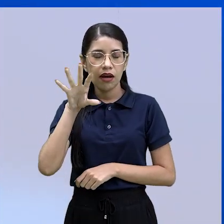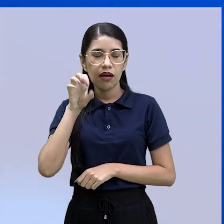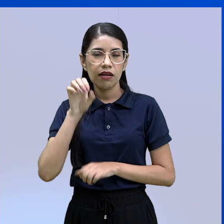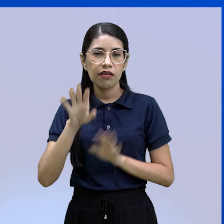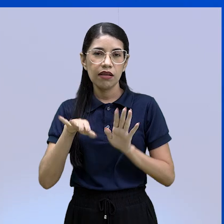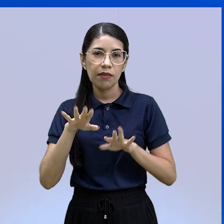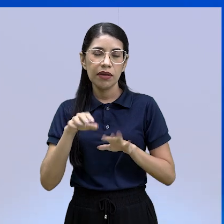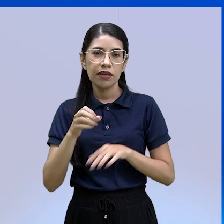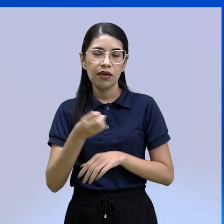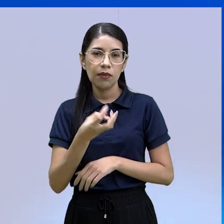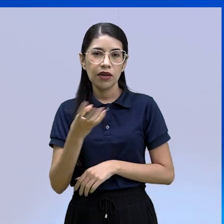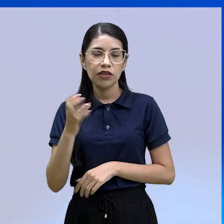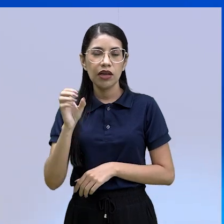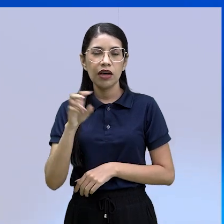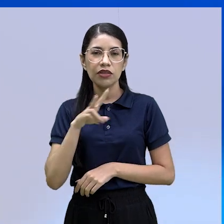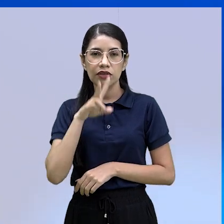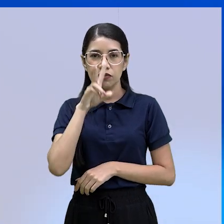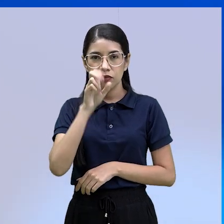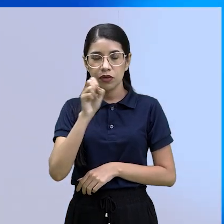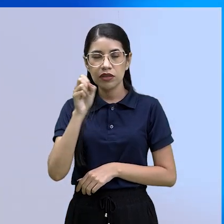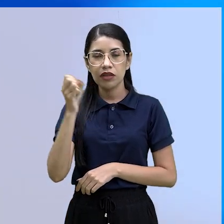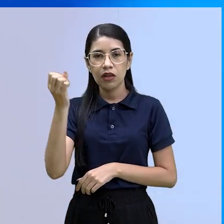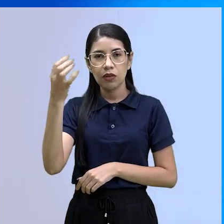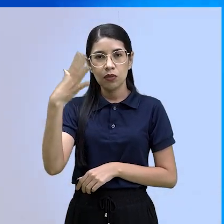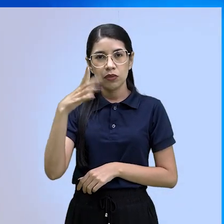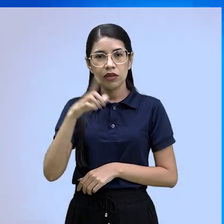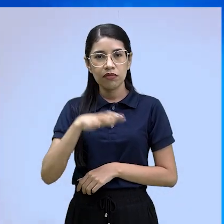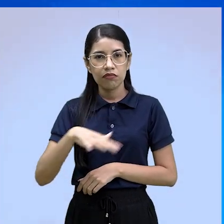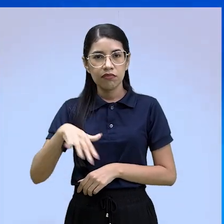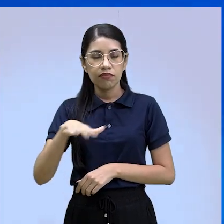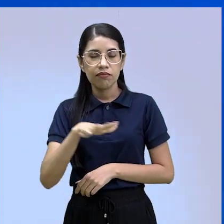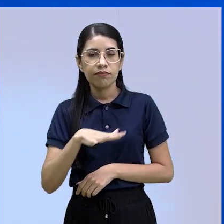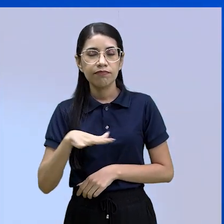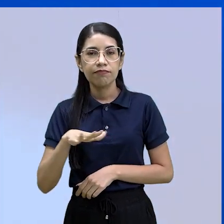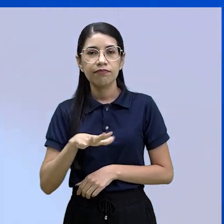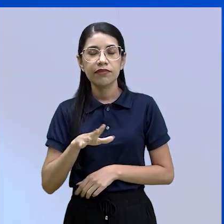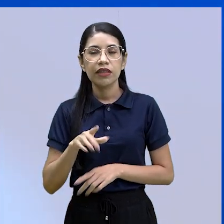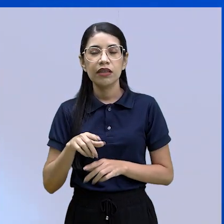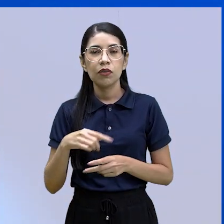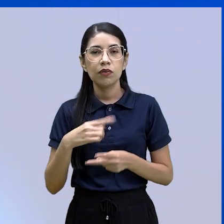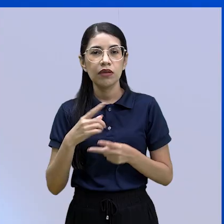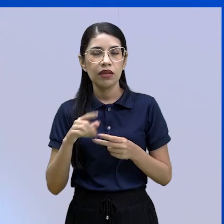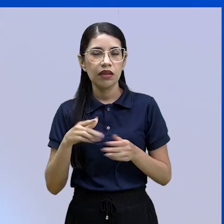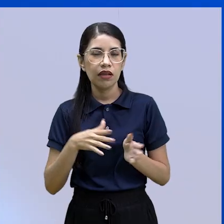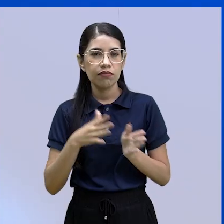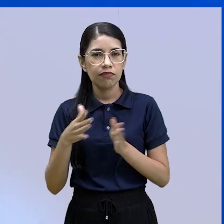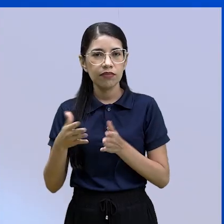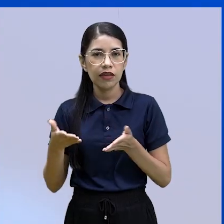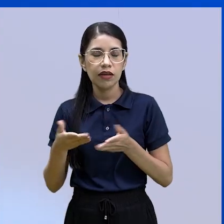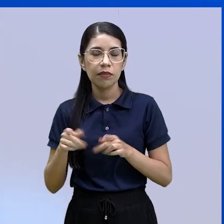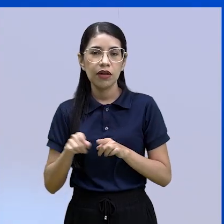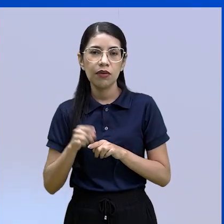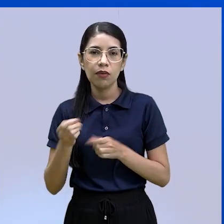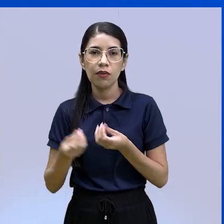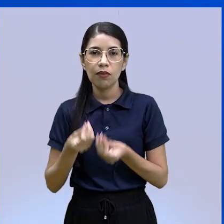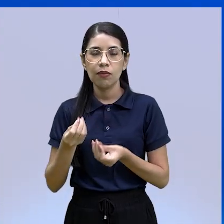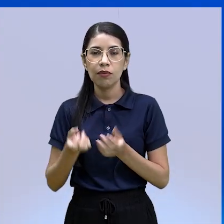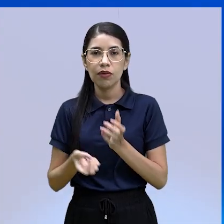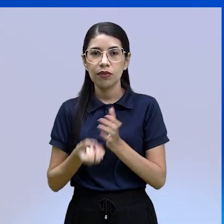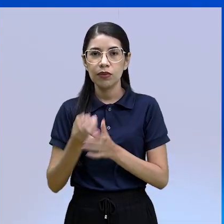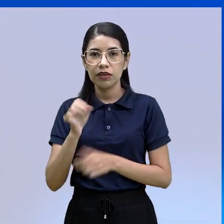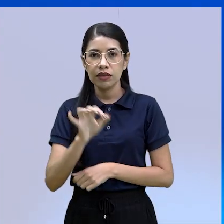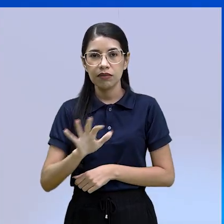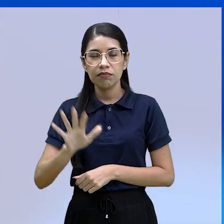conforme a intensidade de luz do ambiente que você está. Então, para um segundo momento, nós temos a formação da